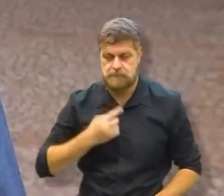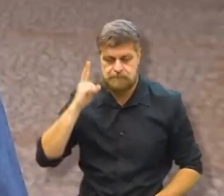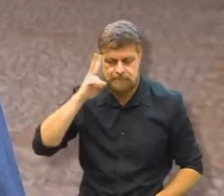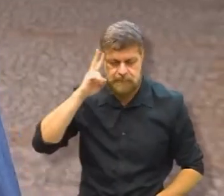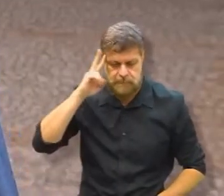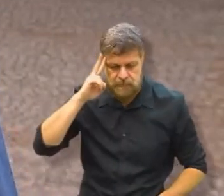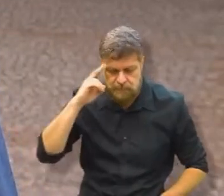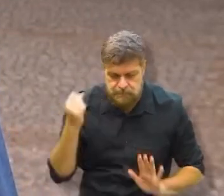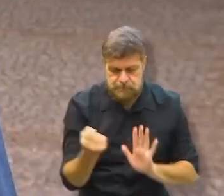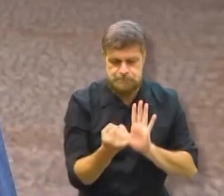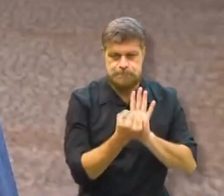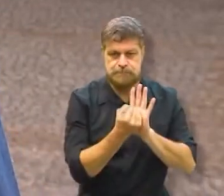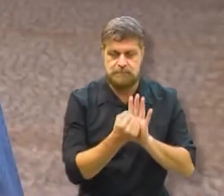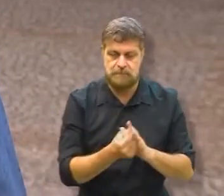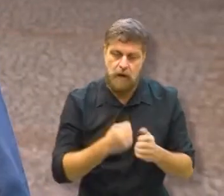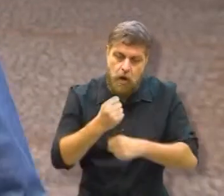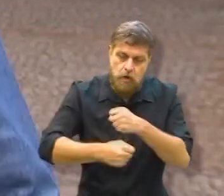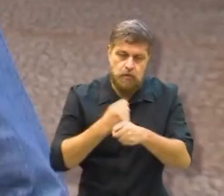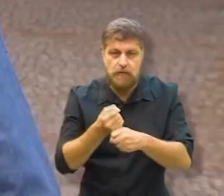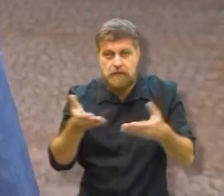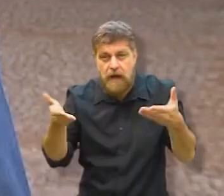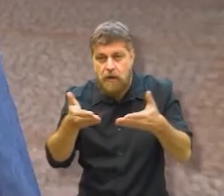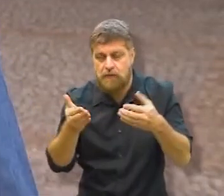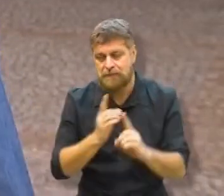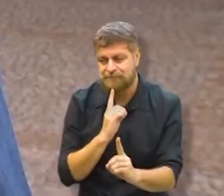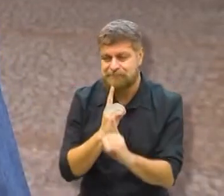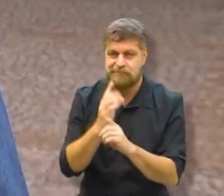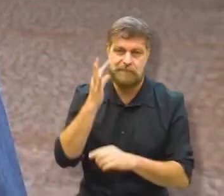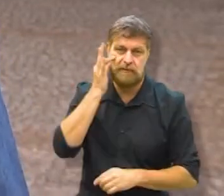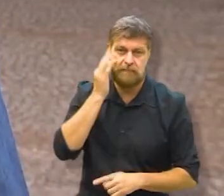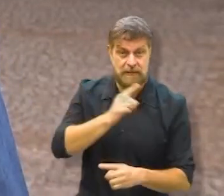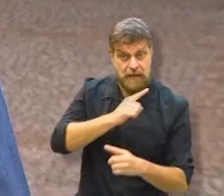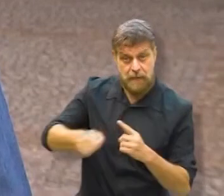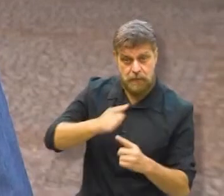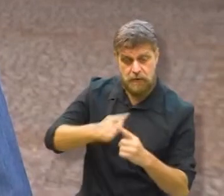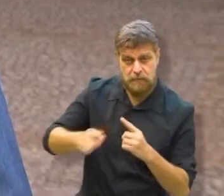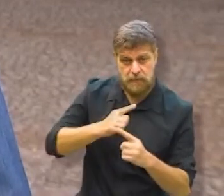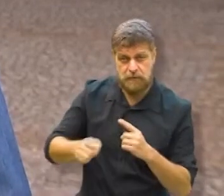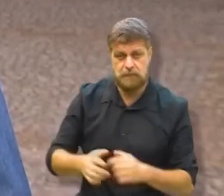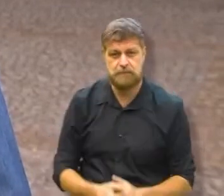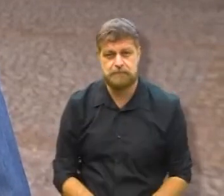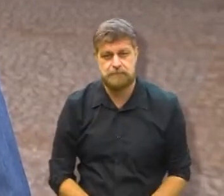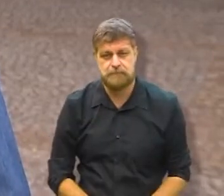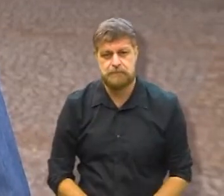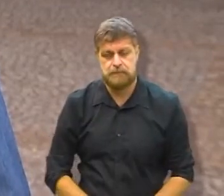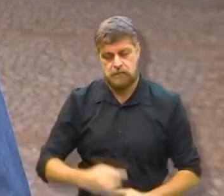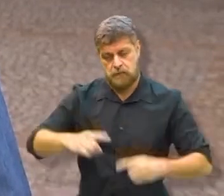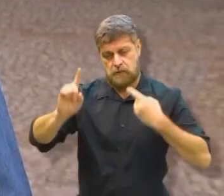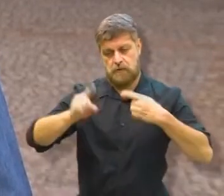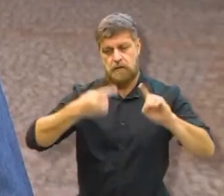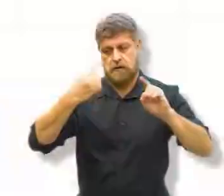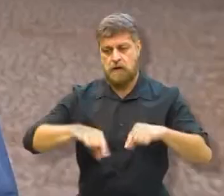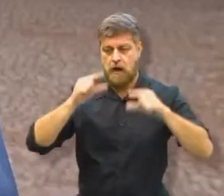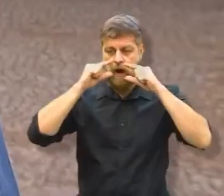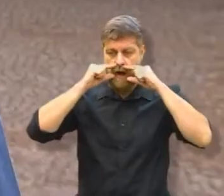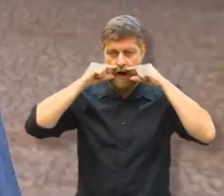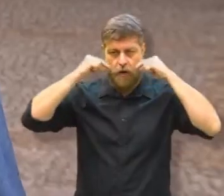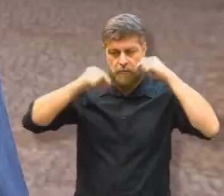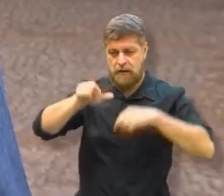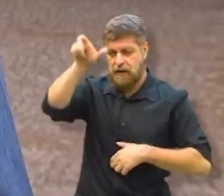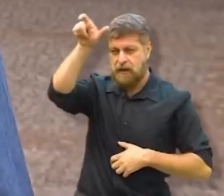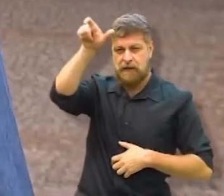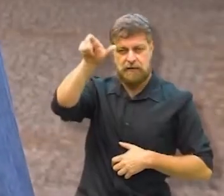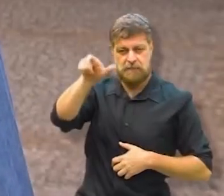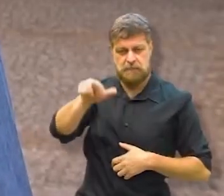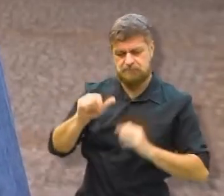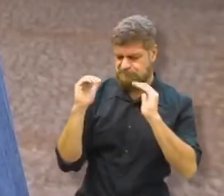forma da gente manter viva essa chama, embora esse ano a gente não possa se encontrar pessoalmente para fazer as atividades ao vivo. Carlos